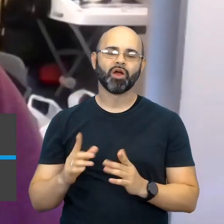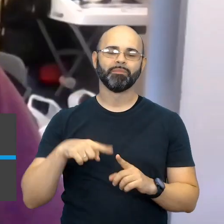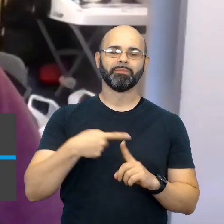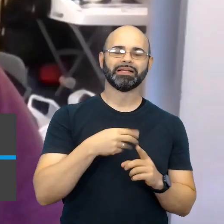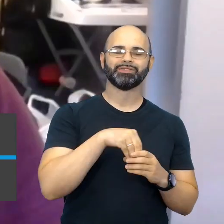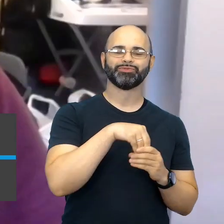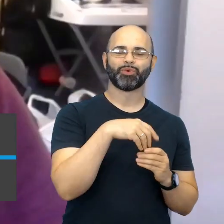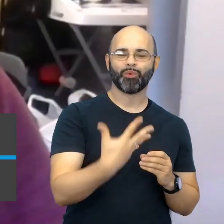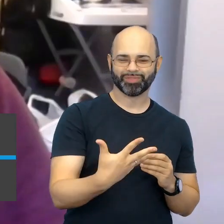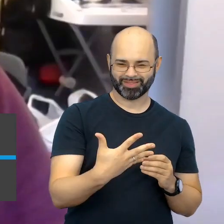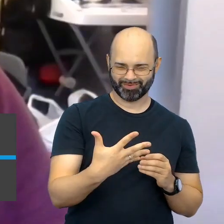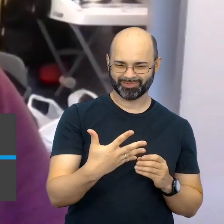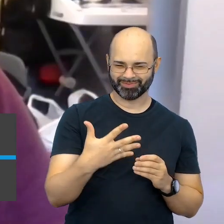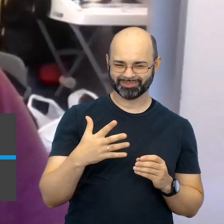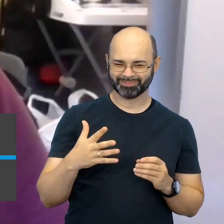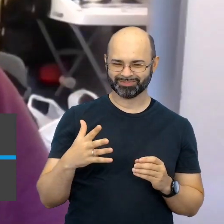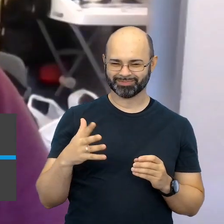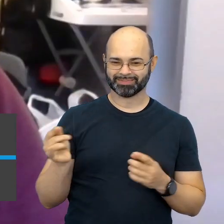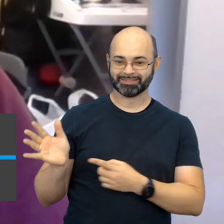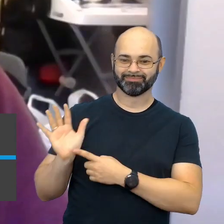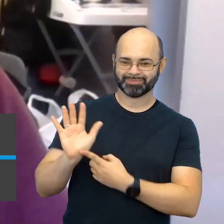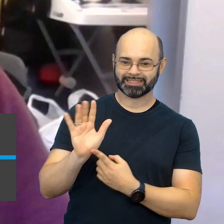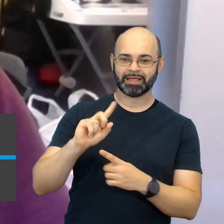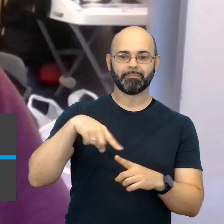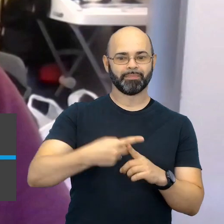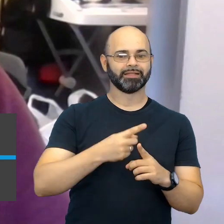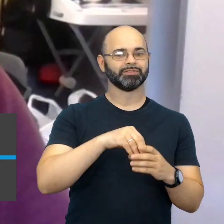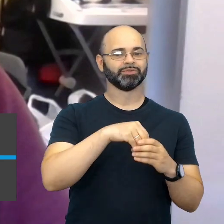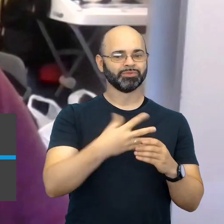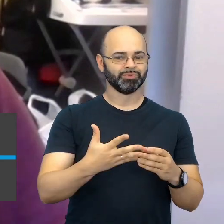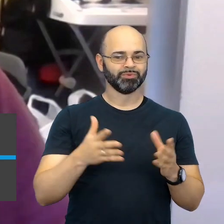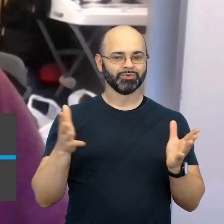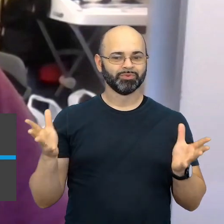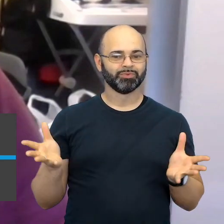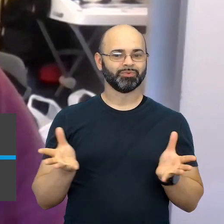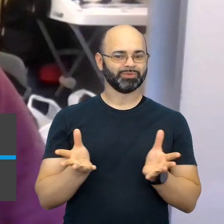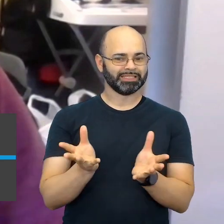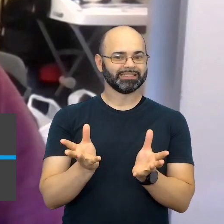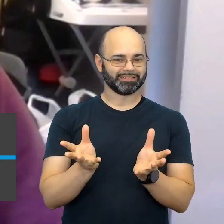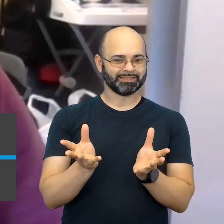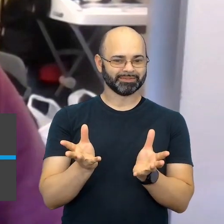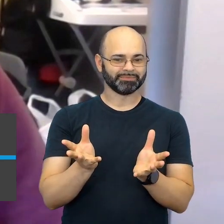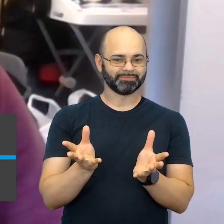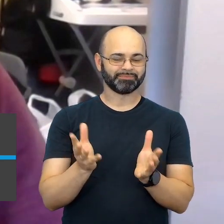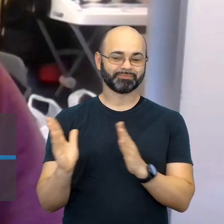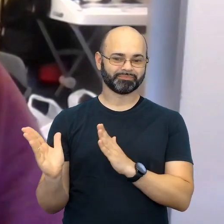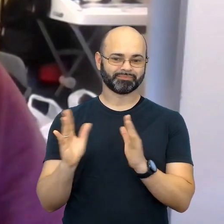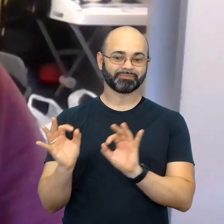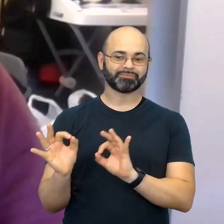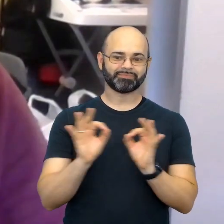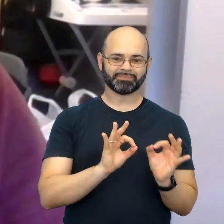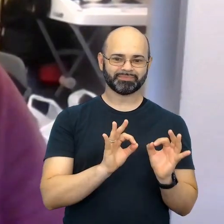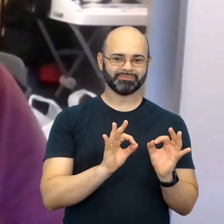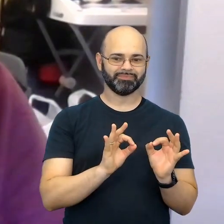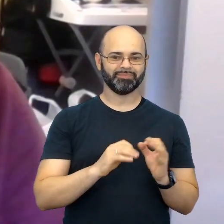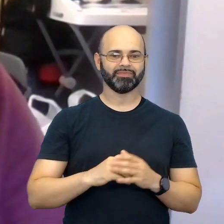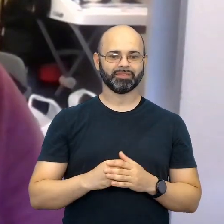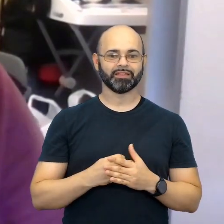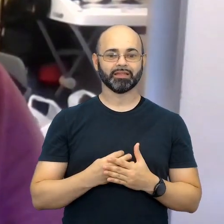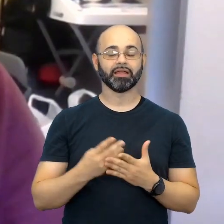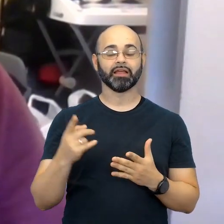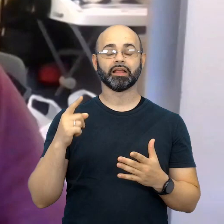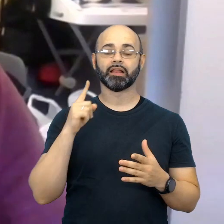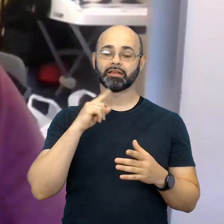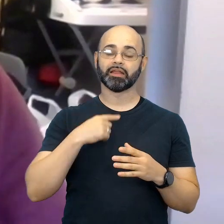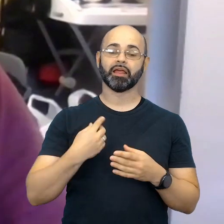Aham. efeitos que vão aparecer no vídeo, a categoria assim, em que esse vídeo se enquadraria, ela vai conversar com o